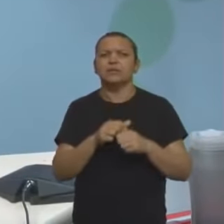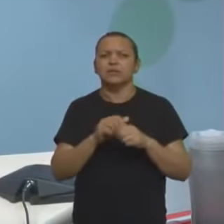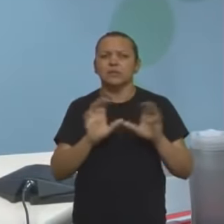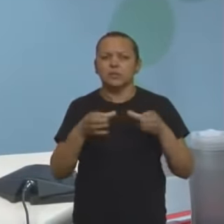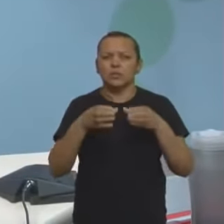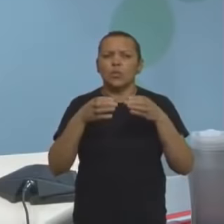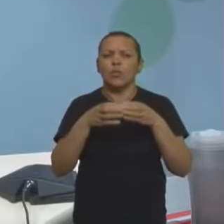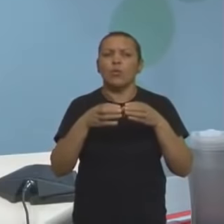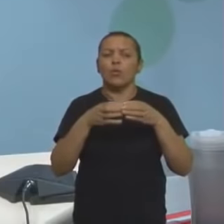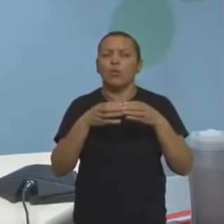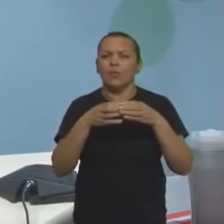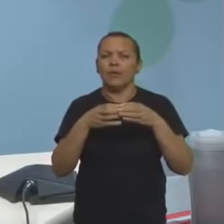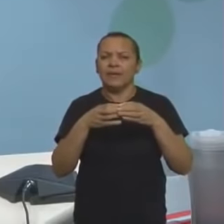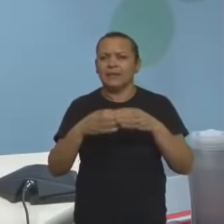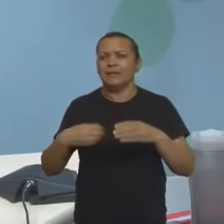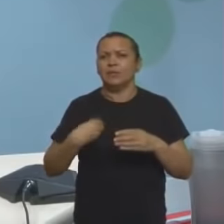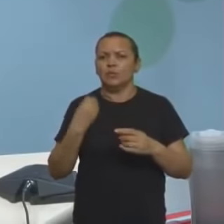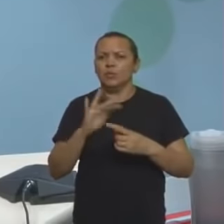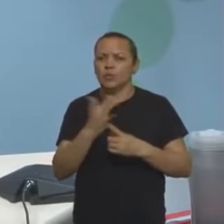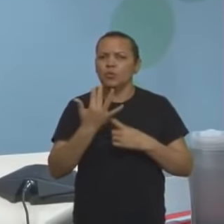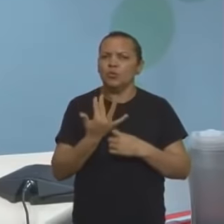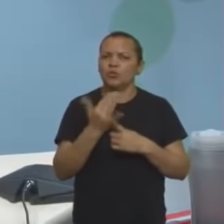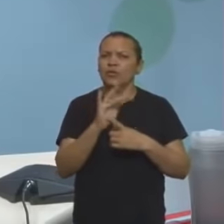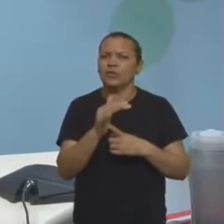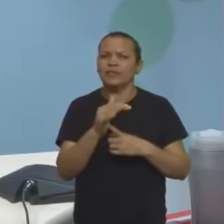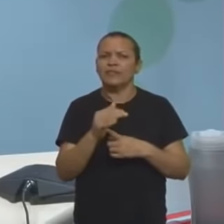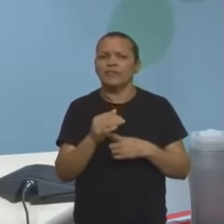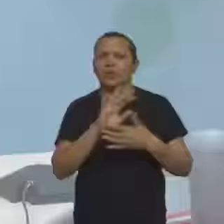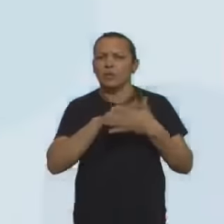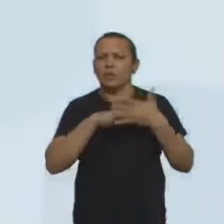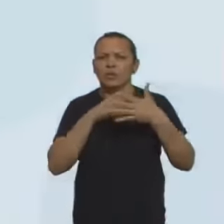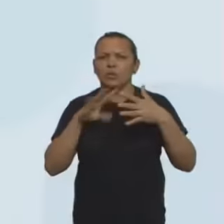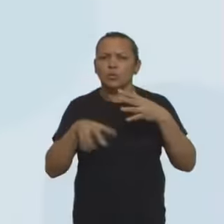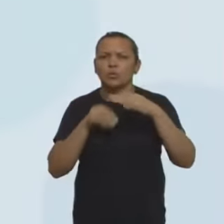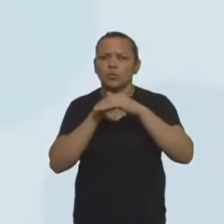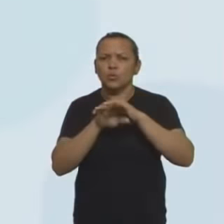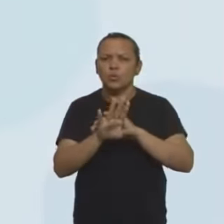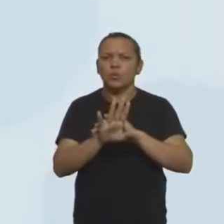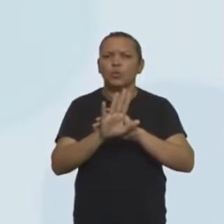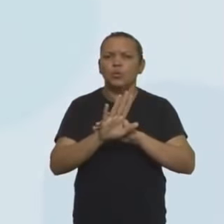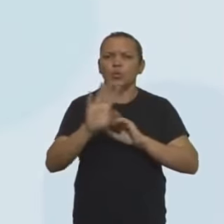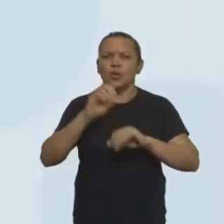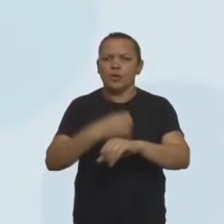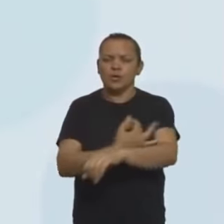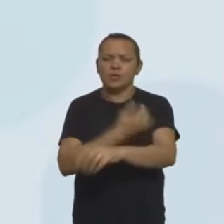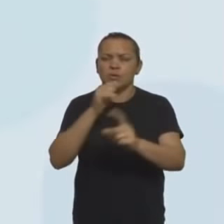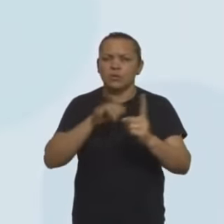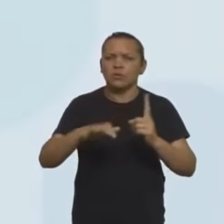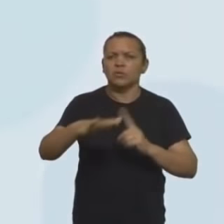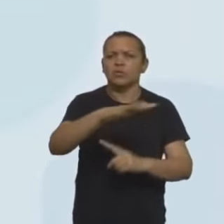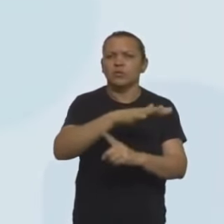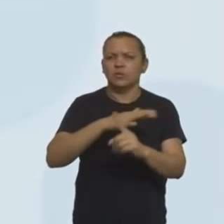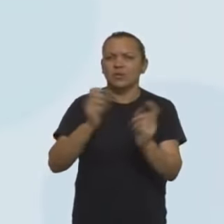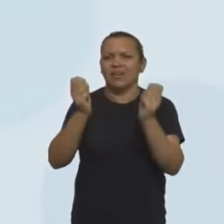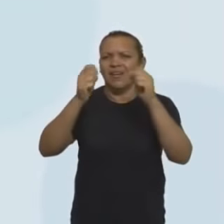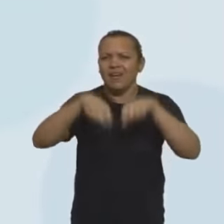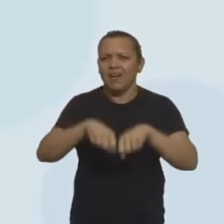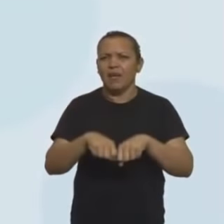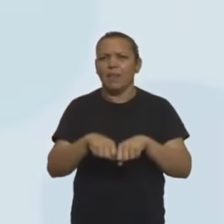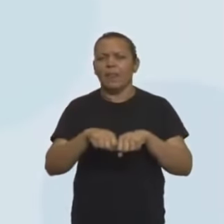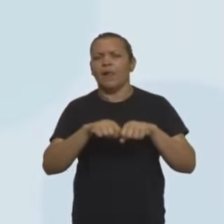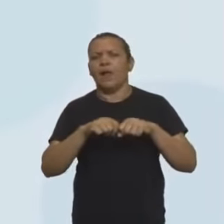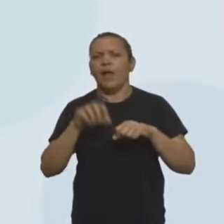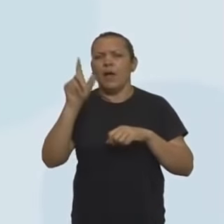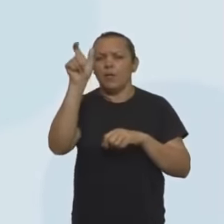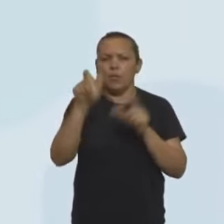componente projeto de convivência, refletir sobre o currículo de aprendizagem socioemocional, que irá desenvolver as potencialidades